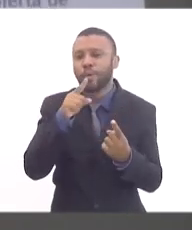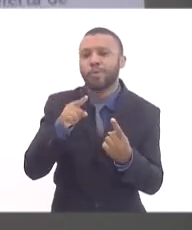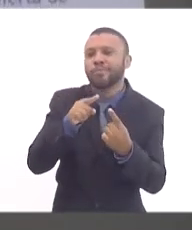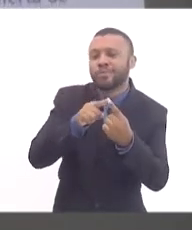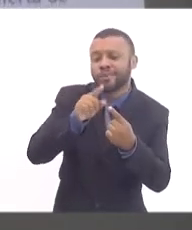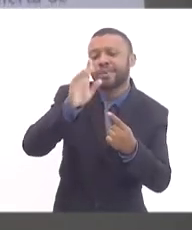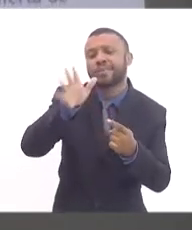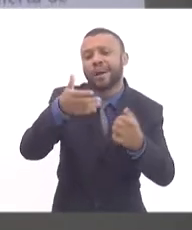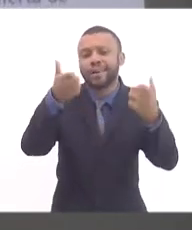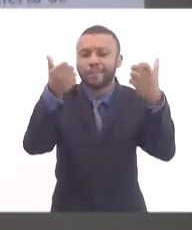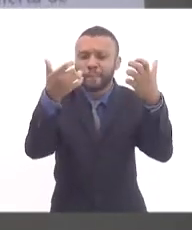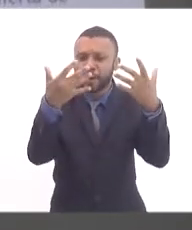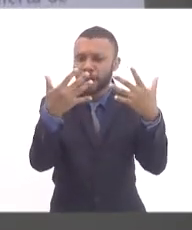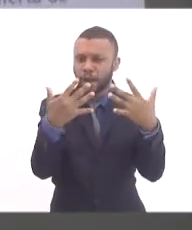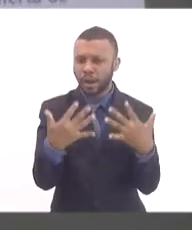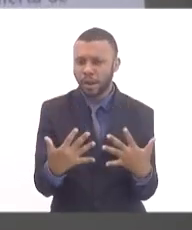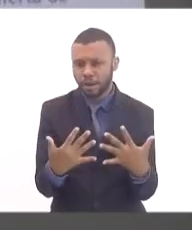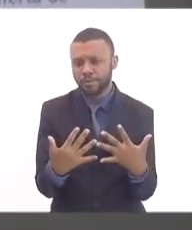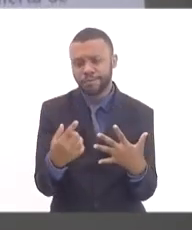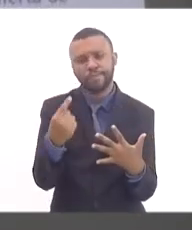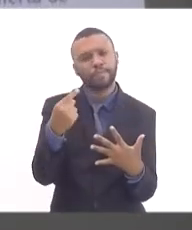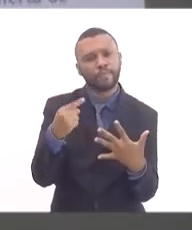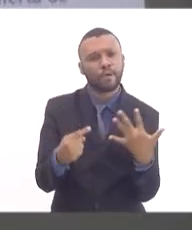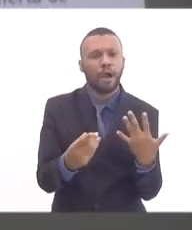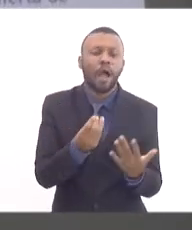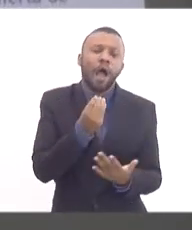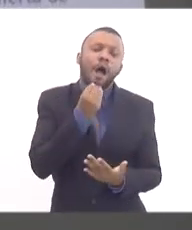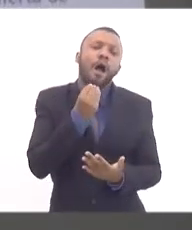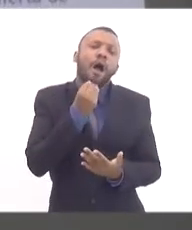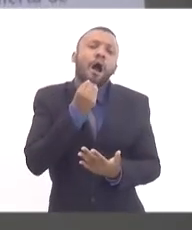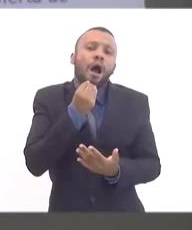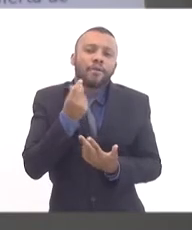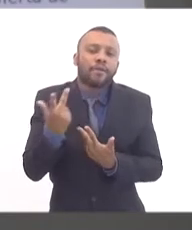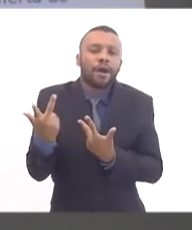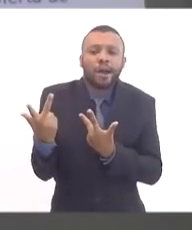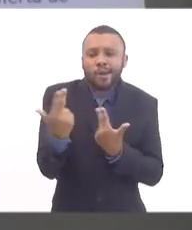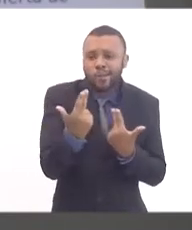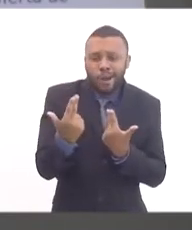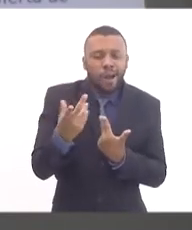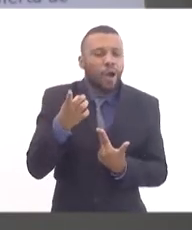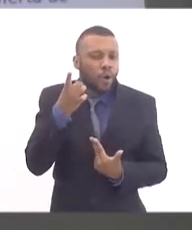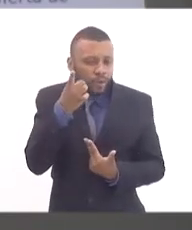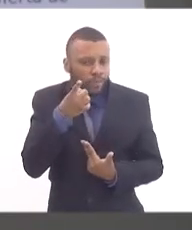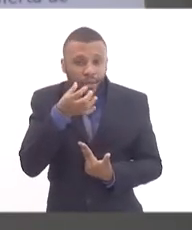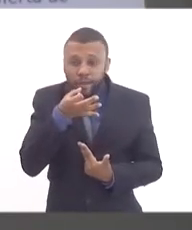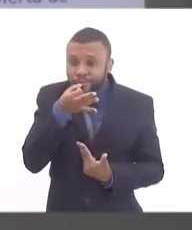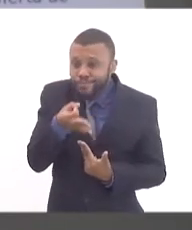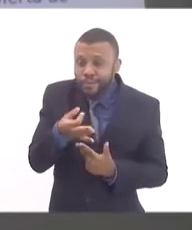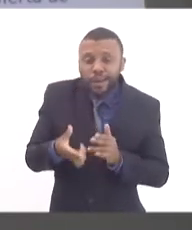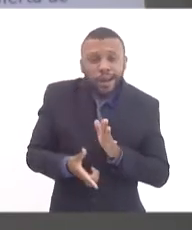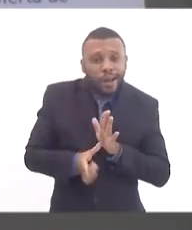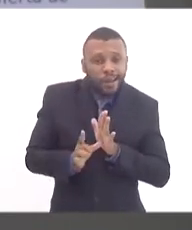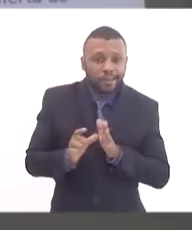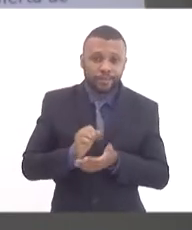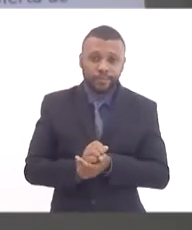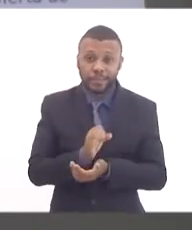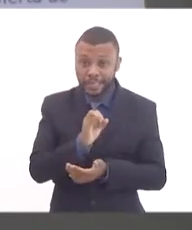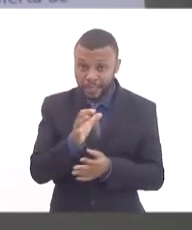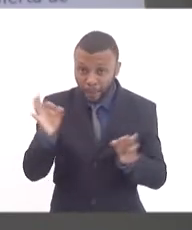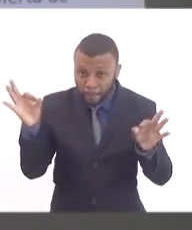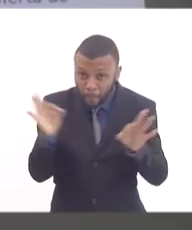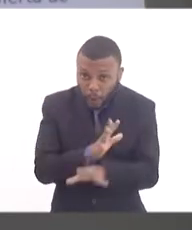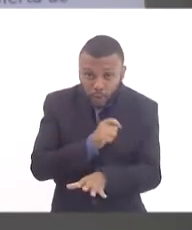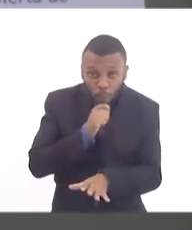discutida tá é claro né que como o deputado colocou né É ainda que não esteja